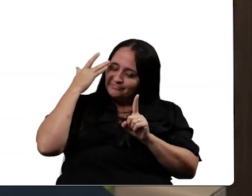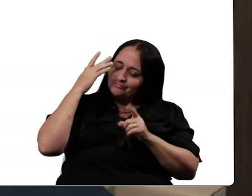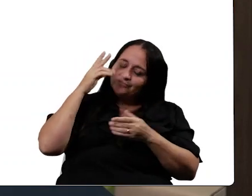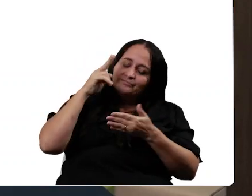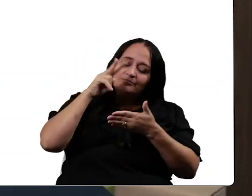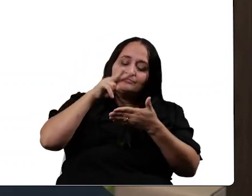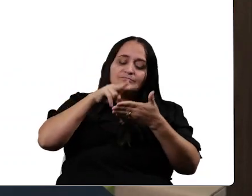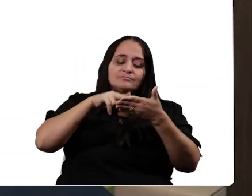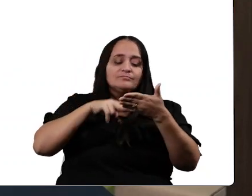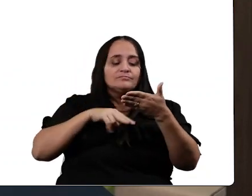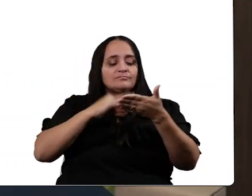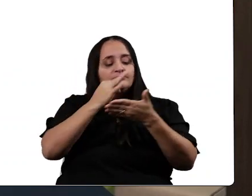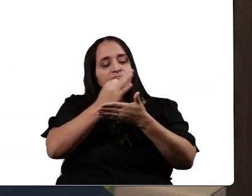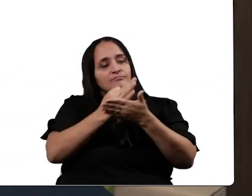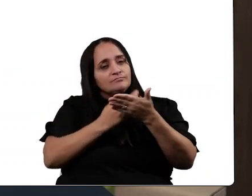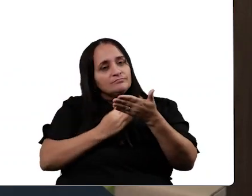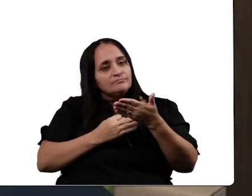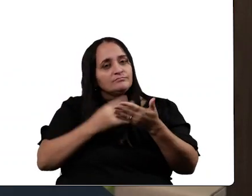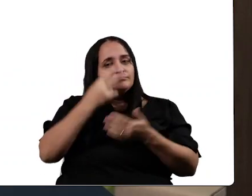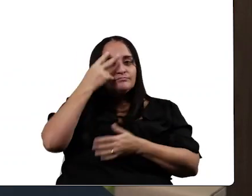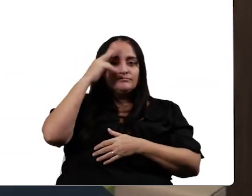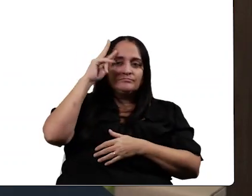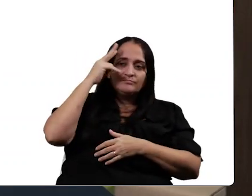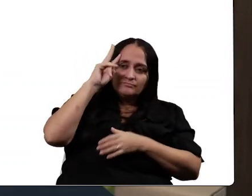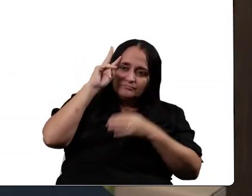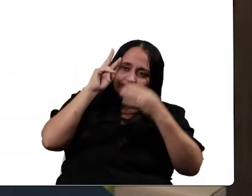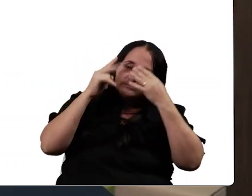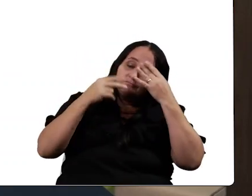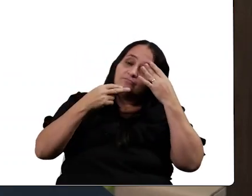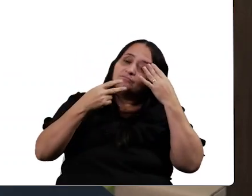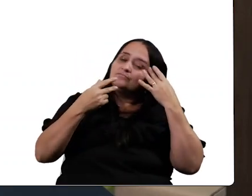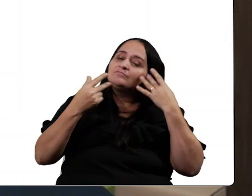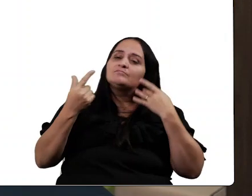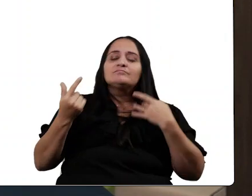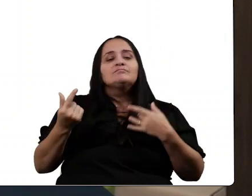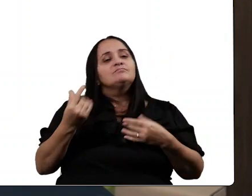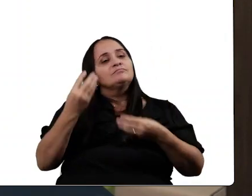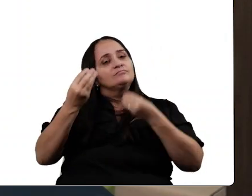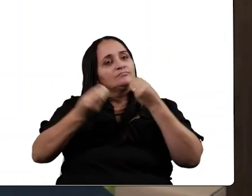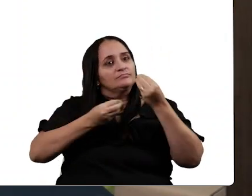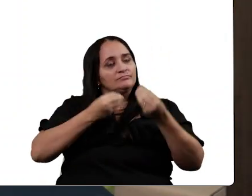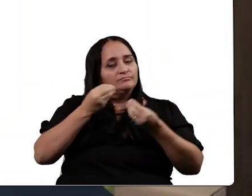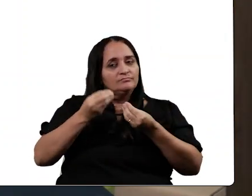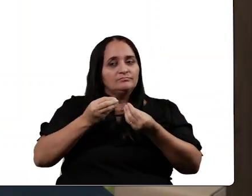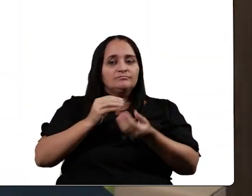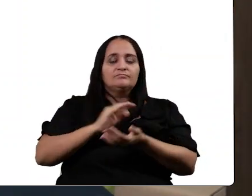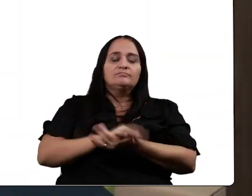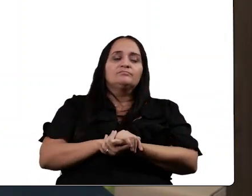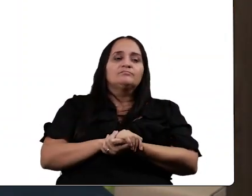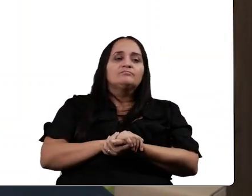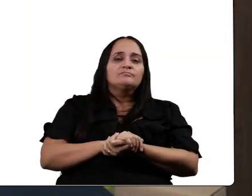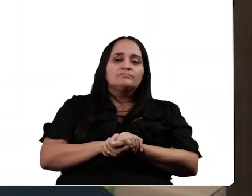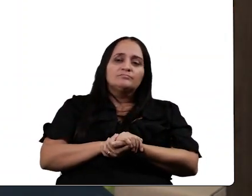história. Leitor é aquilo que lê qualquer coisa. Pode ser um texto de publicidade, pode